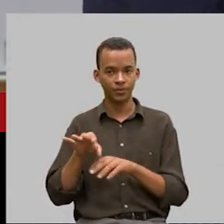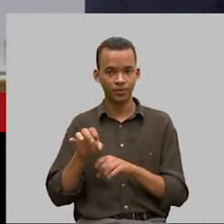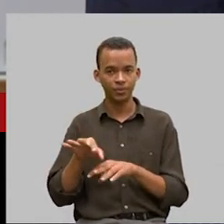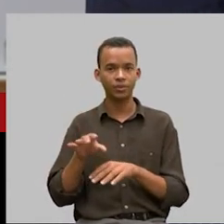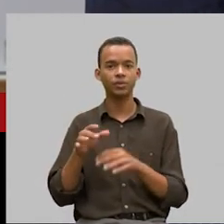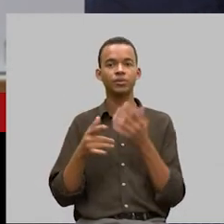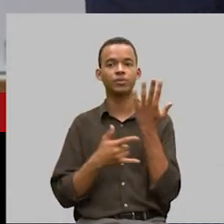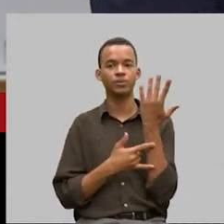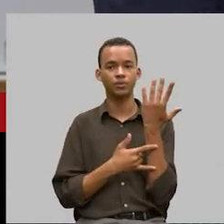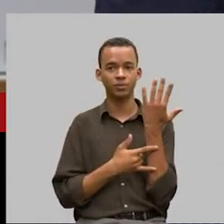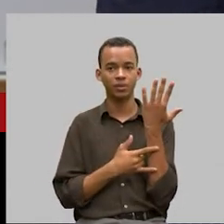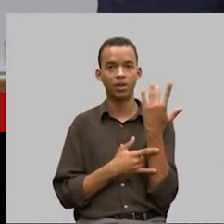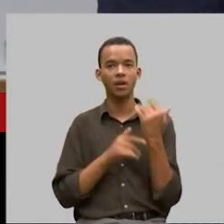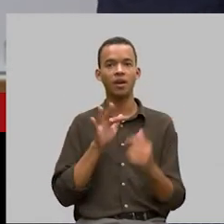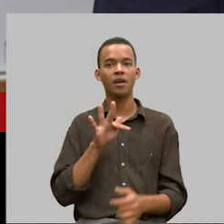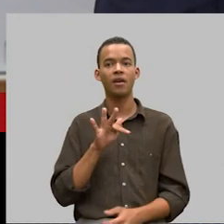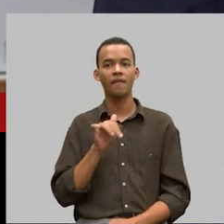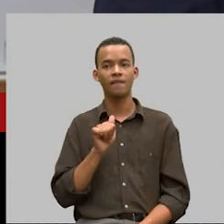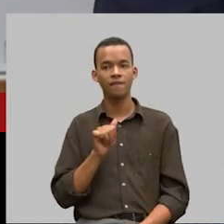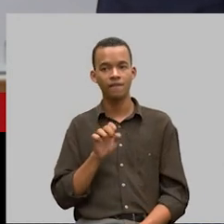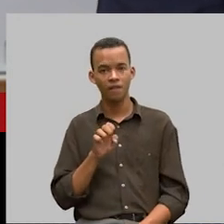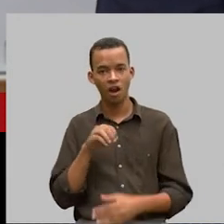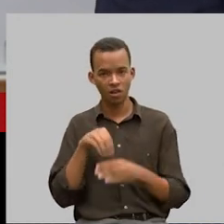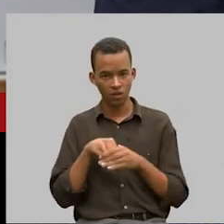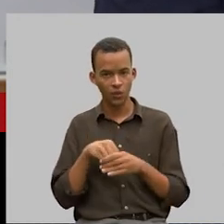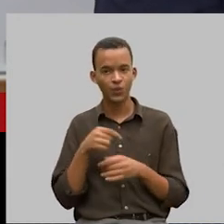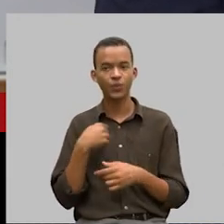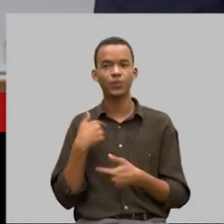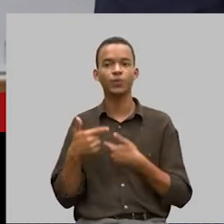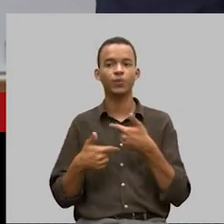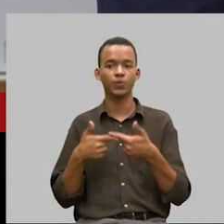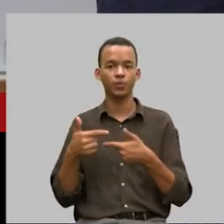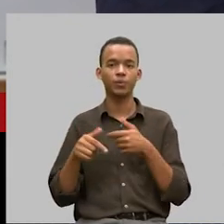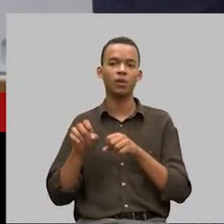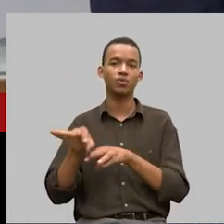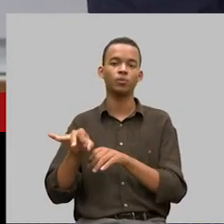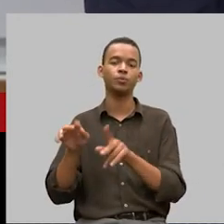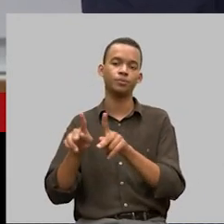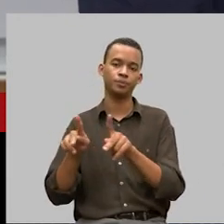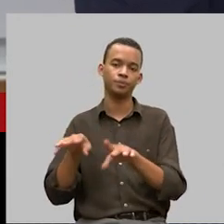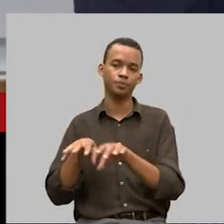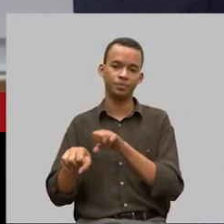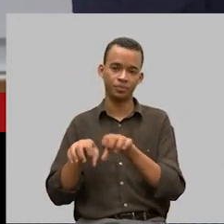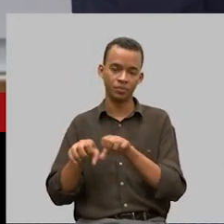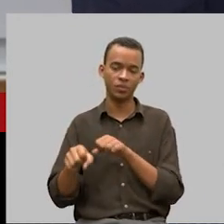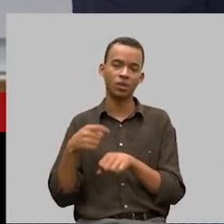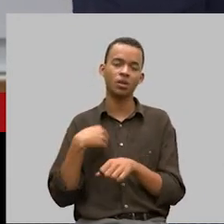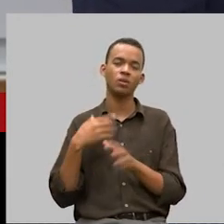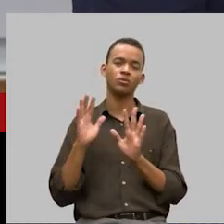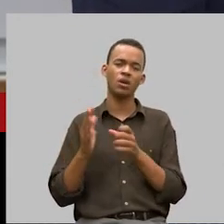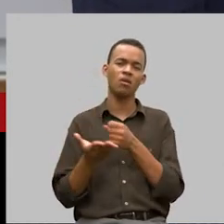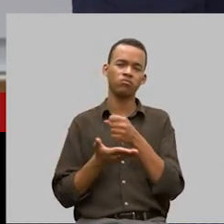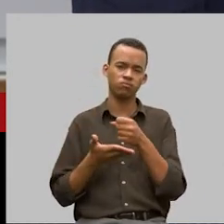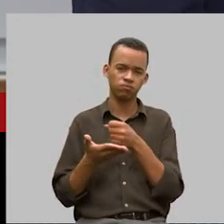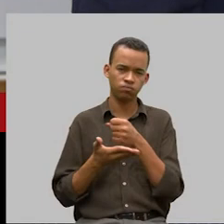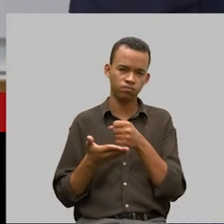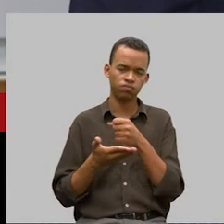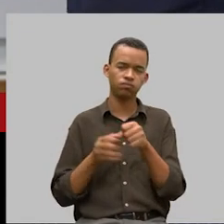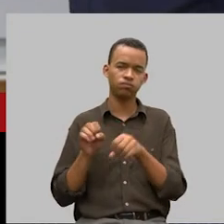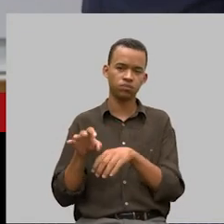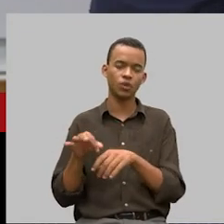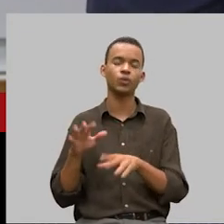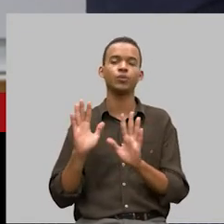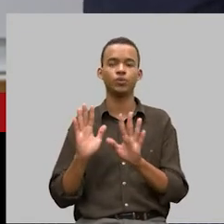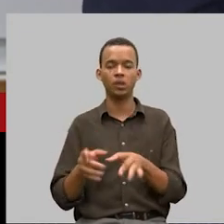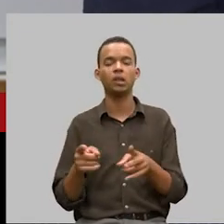UFMG nos 29 anos anteriores eu trabalhei com educação básica e desse tempo 21 anos foram com educação de